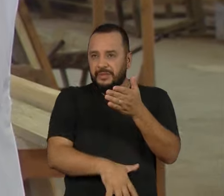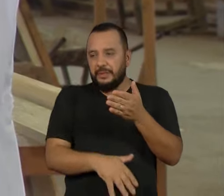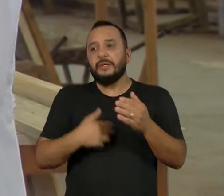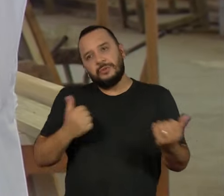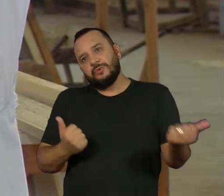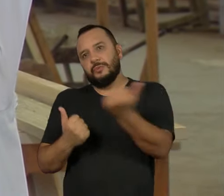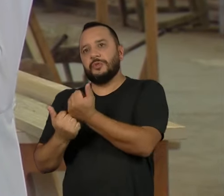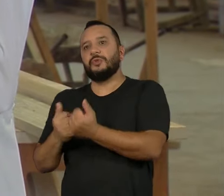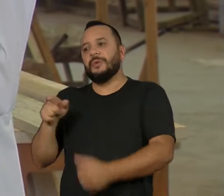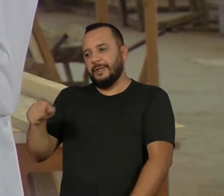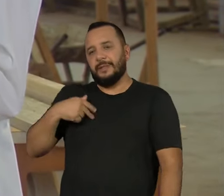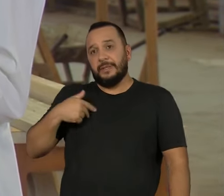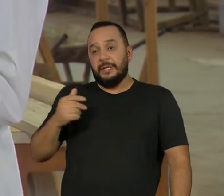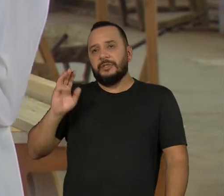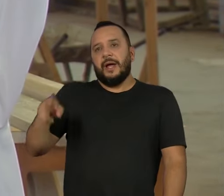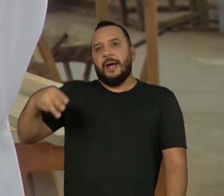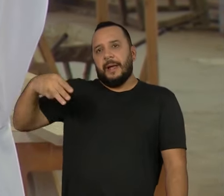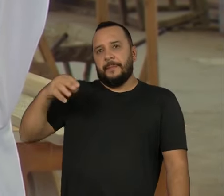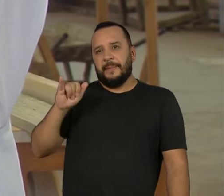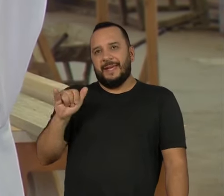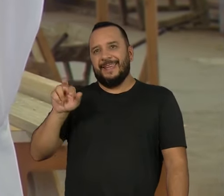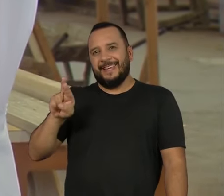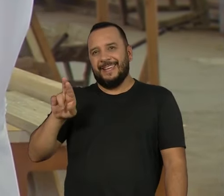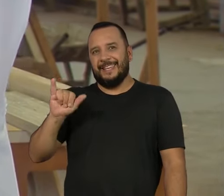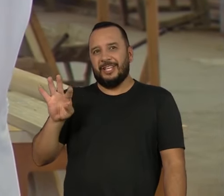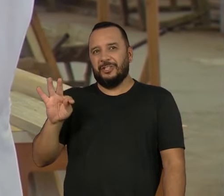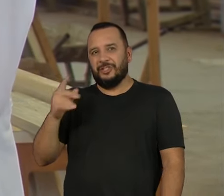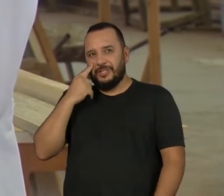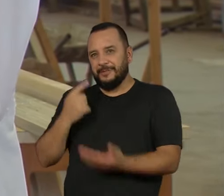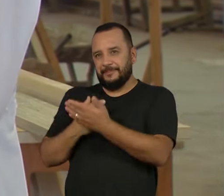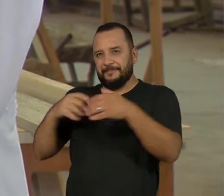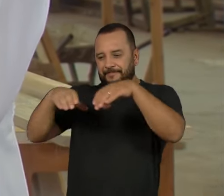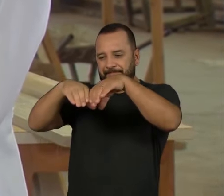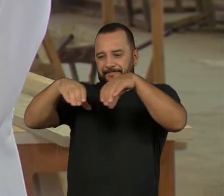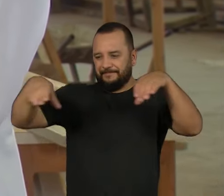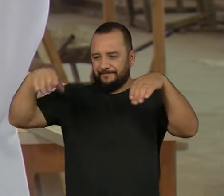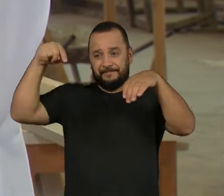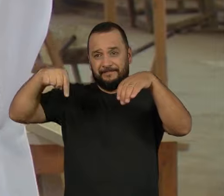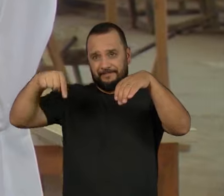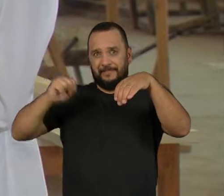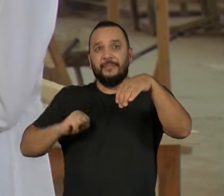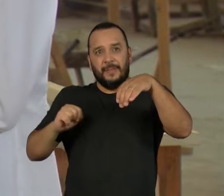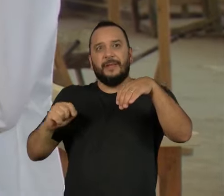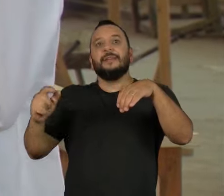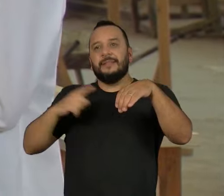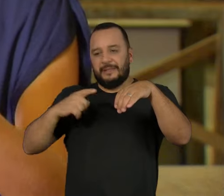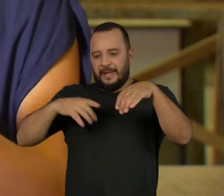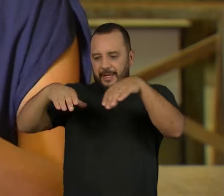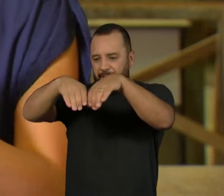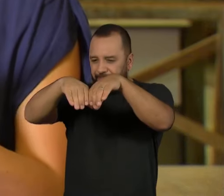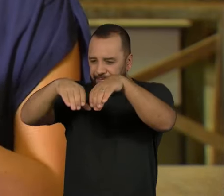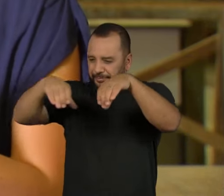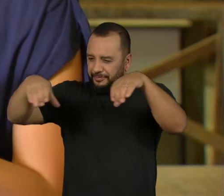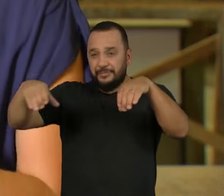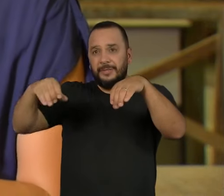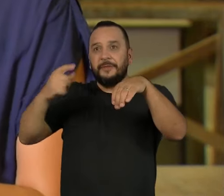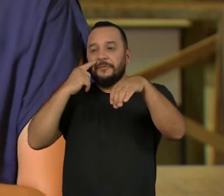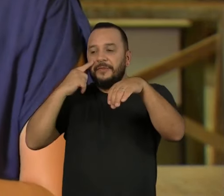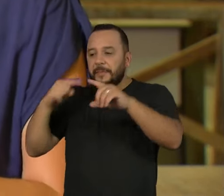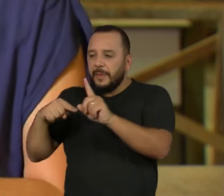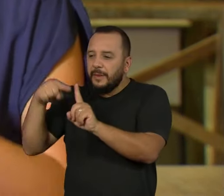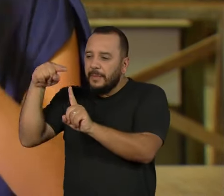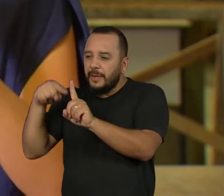Fizemos umas placas feitas de miriti, colocamos nesse isolamento térmico e aí medimos a